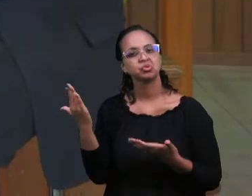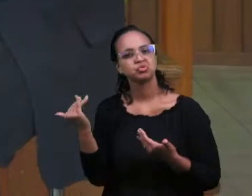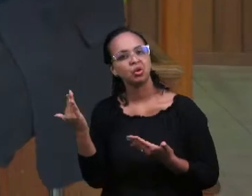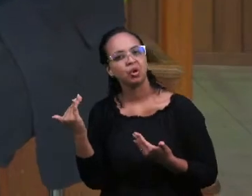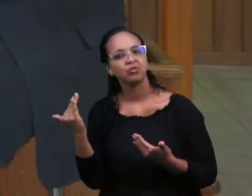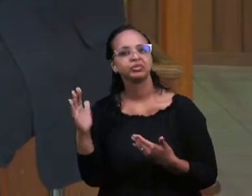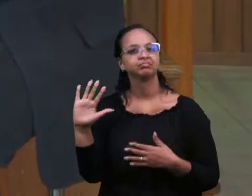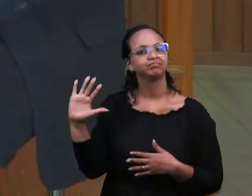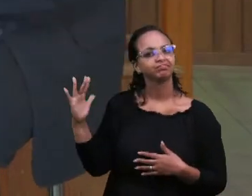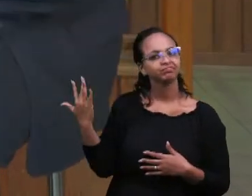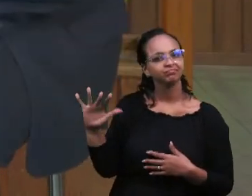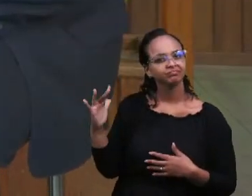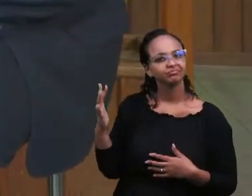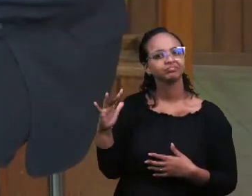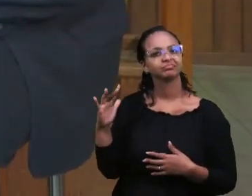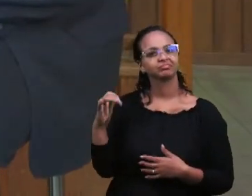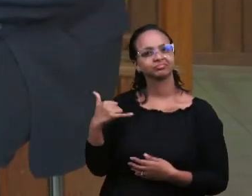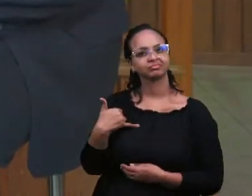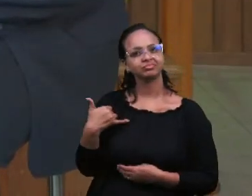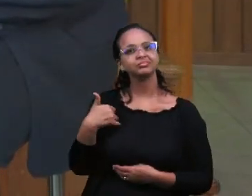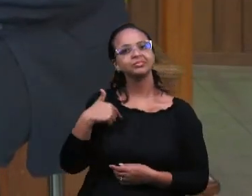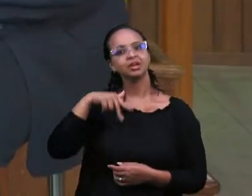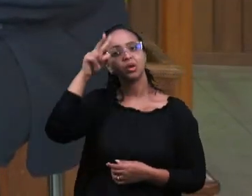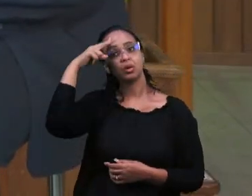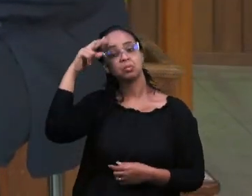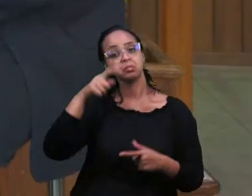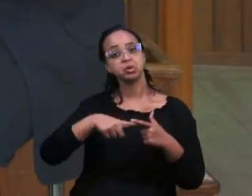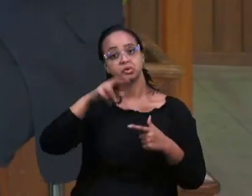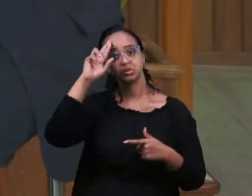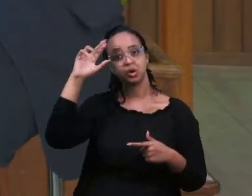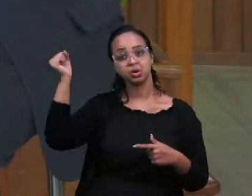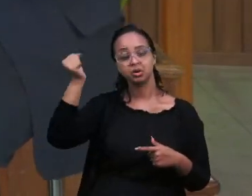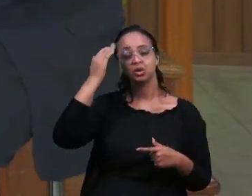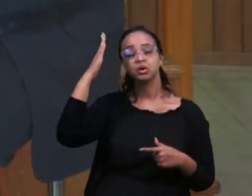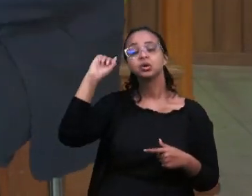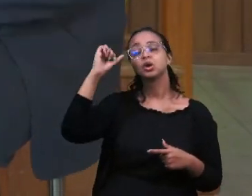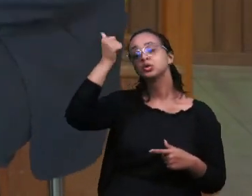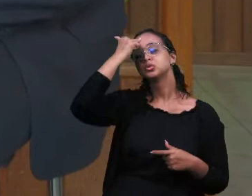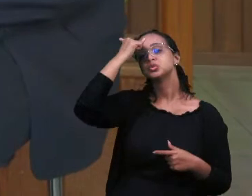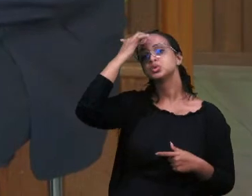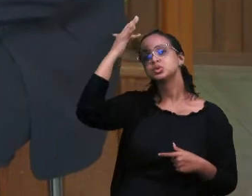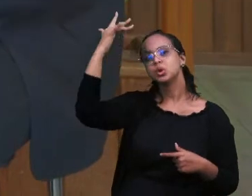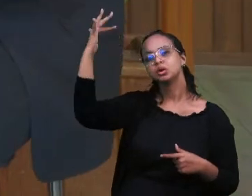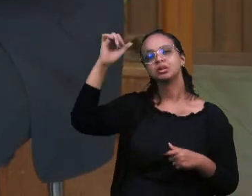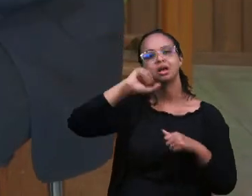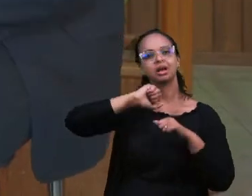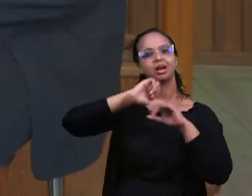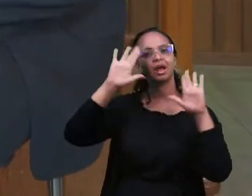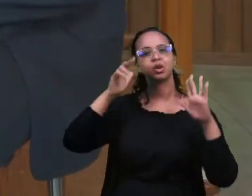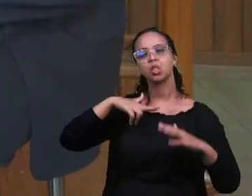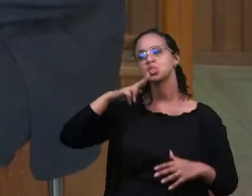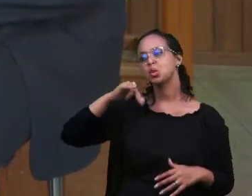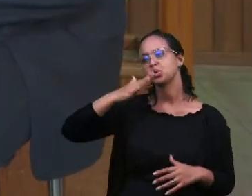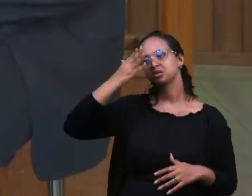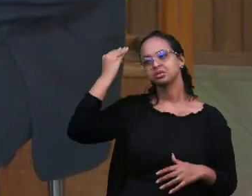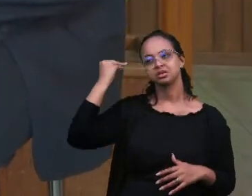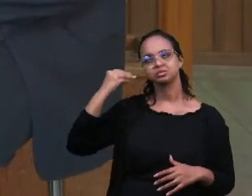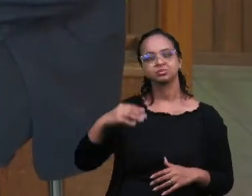mais ou menos essa idade, eu me recordo disso, porque o Senhor me deu um sonho que está tão claro na minha mente até hoje, que eu não esqueço nunca